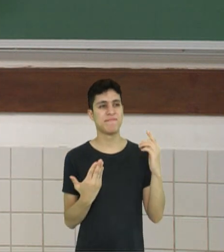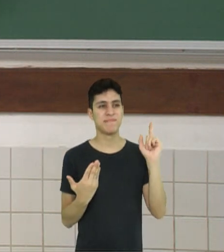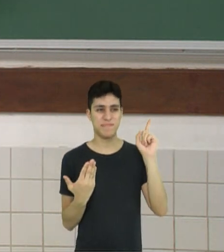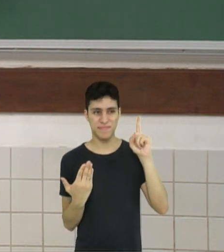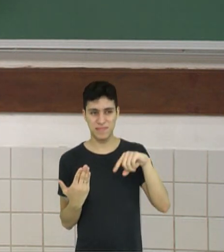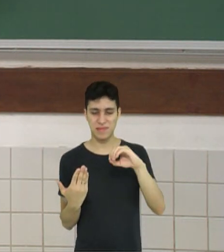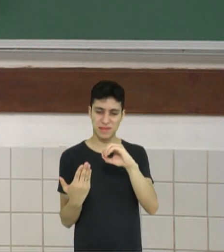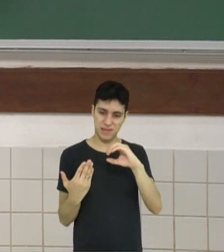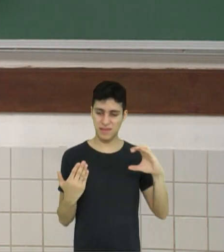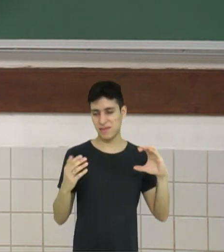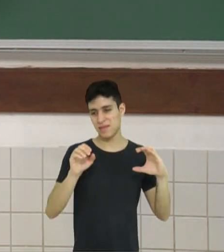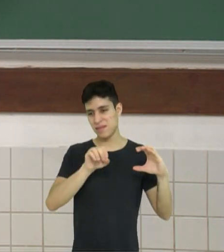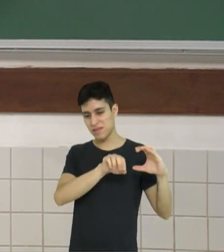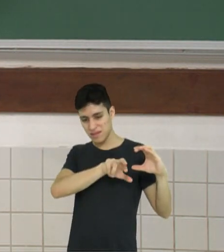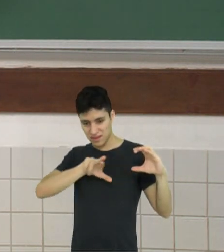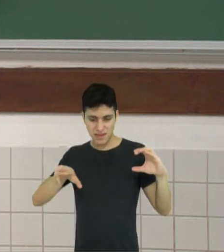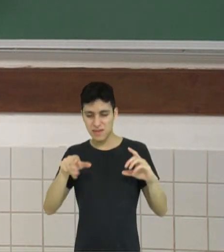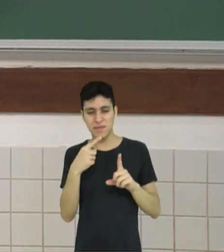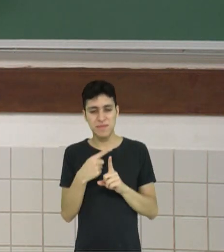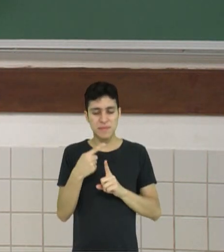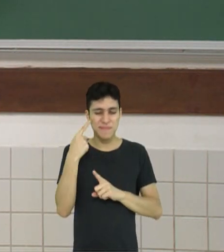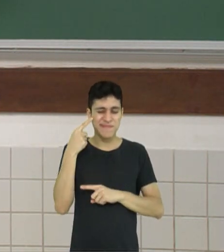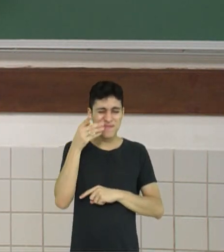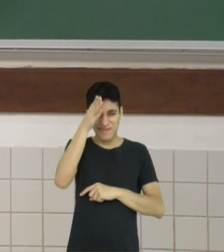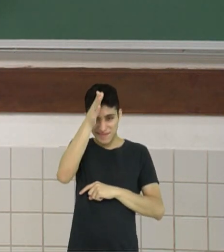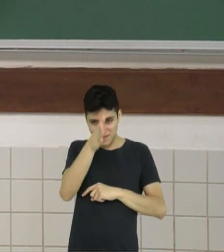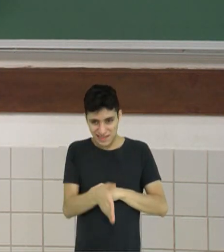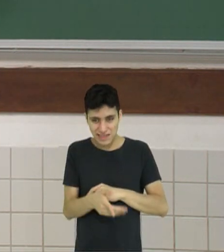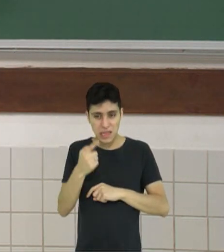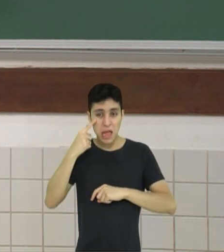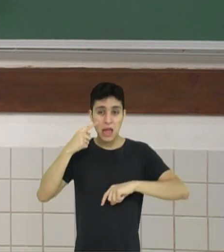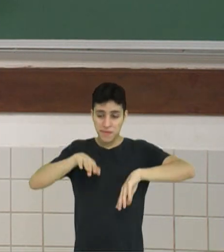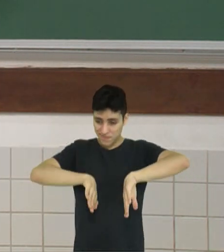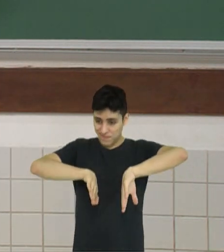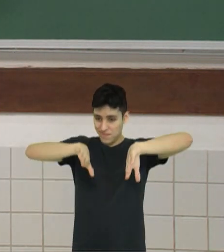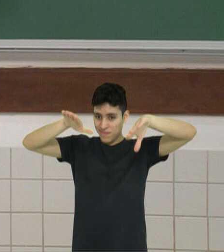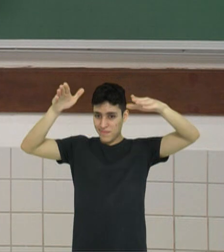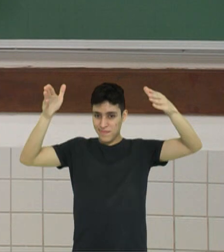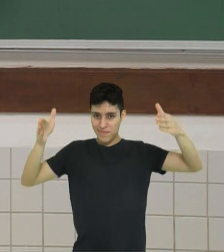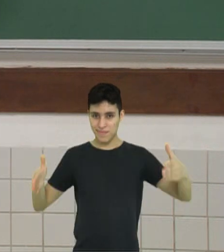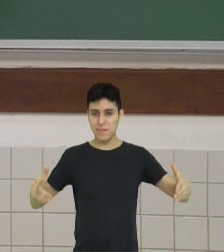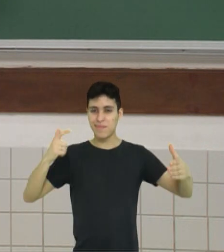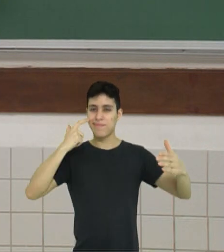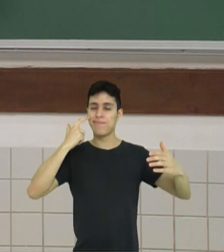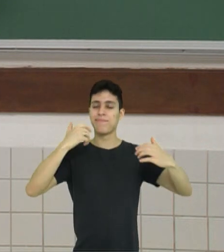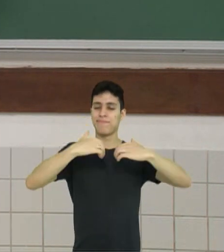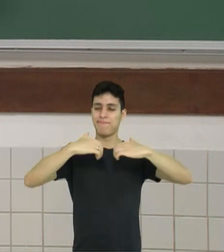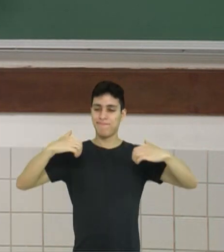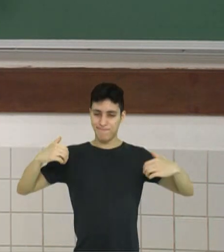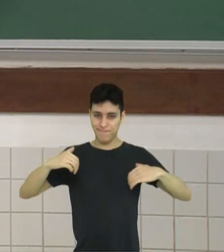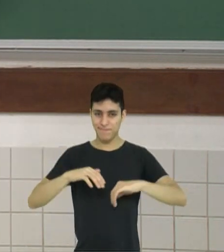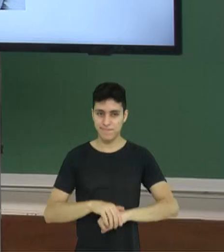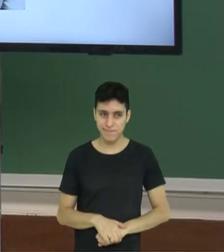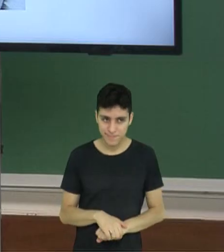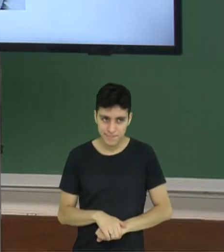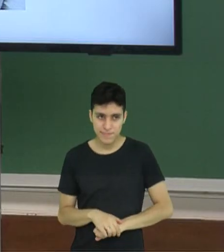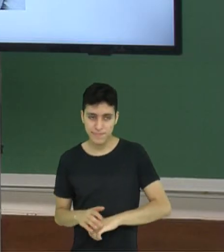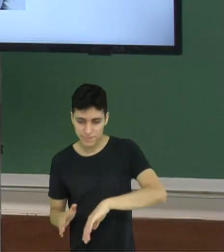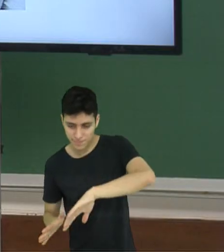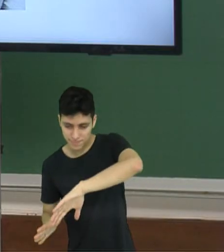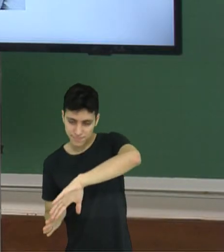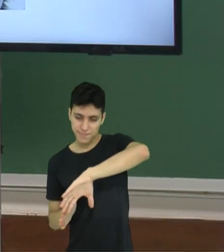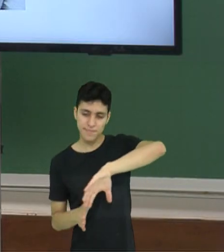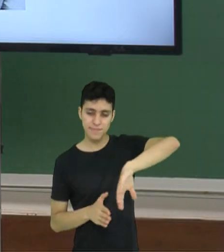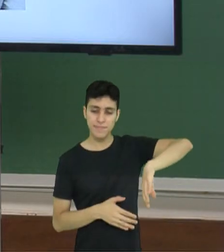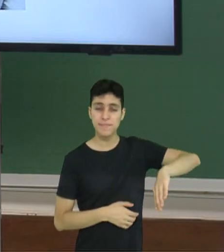e Oriental, que é separada por uma formação de relevo de montanhas de gelo. E aí, finalmente, chegamos